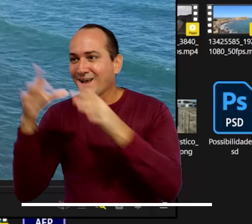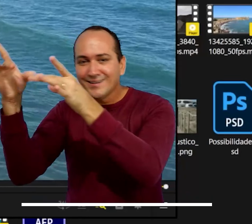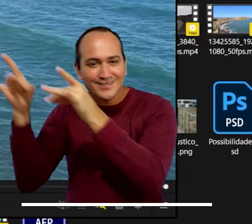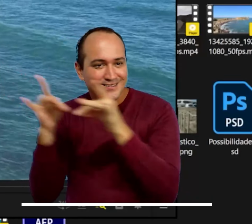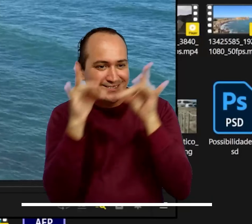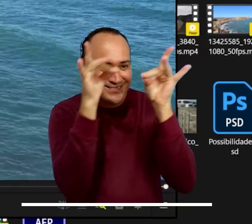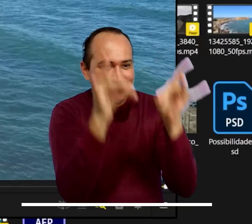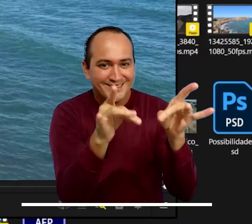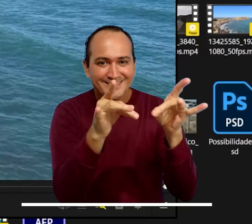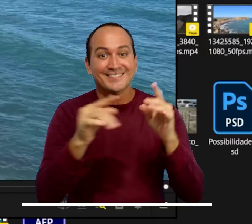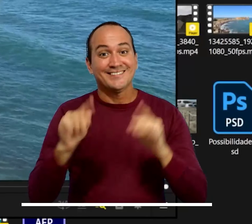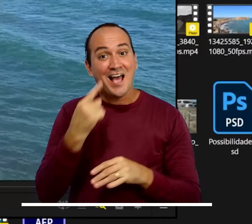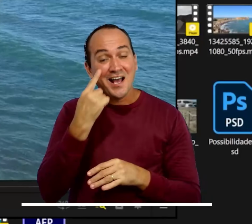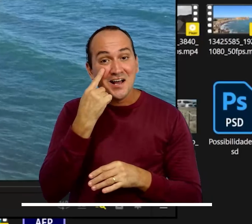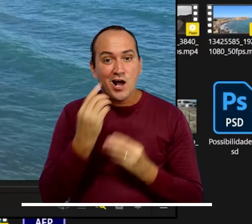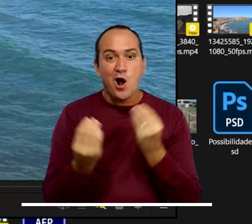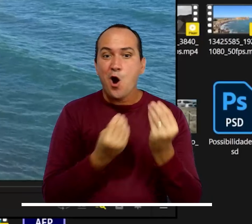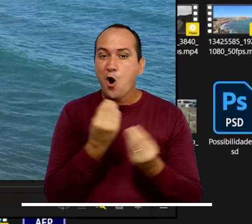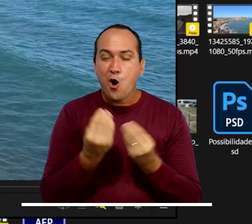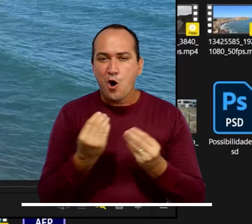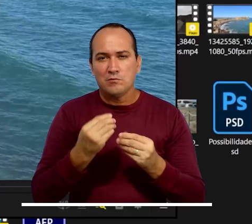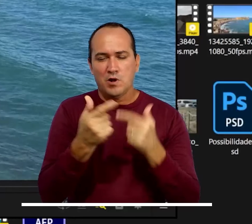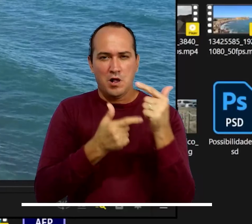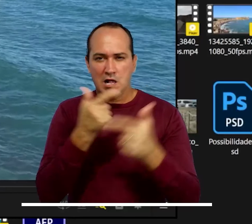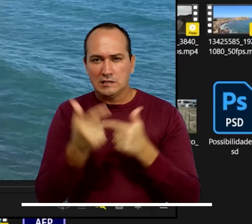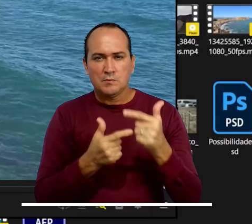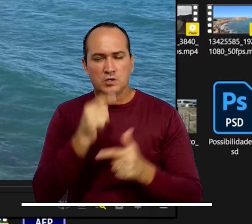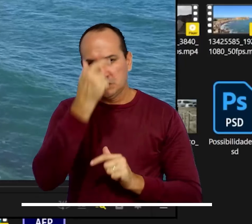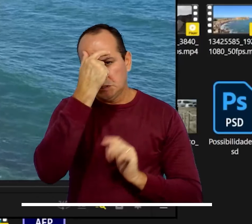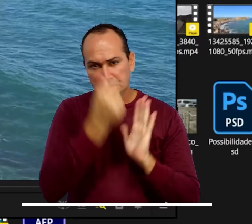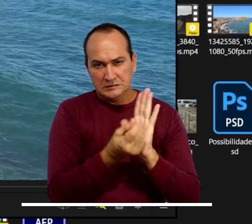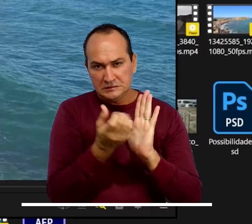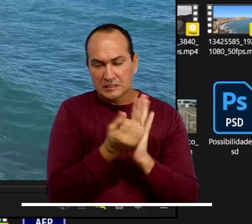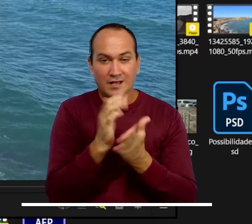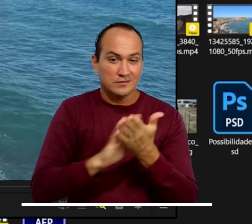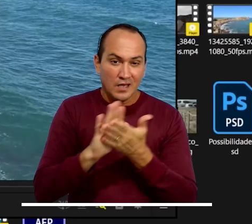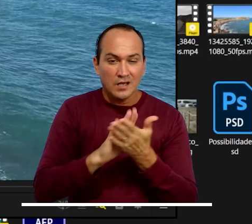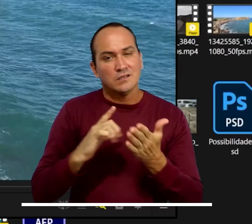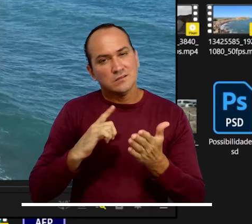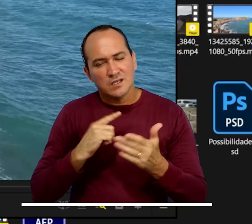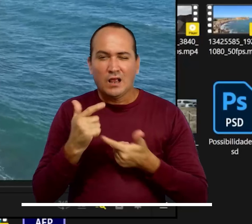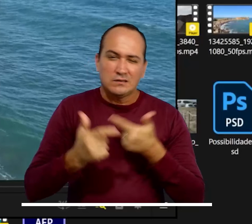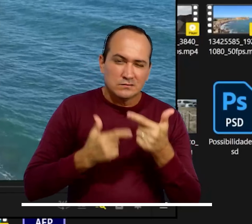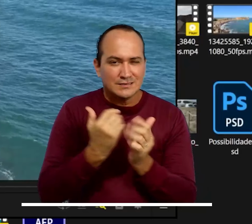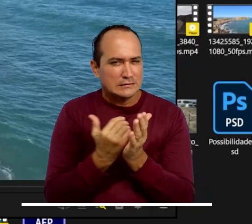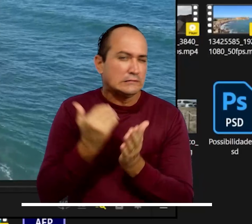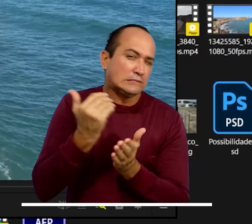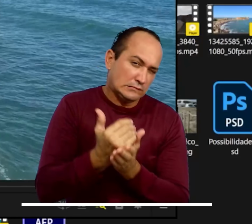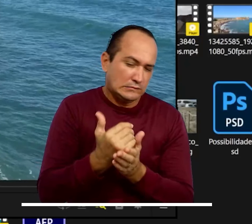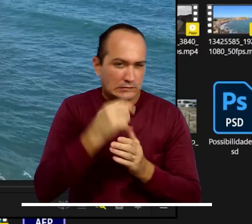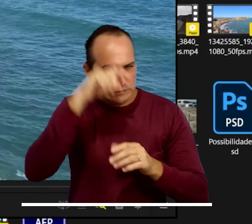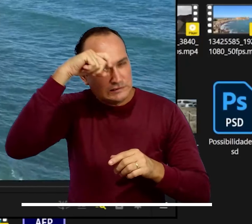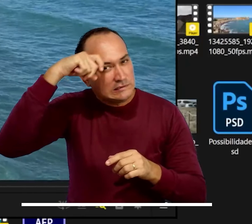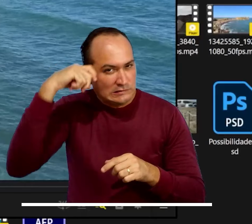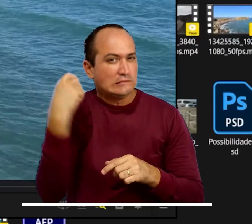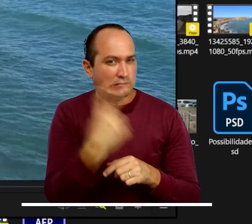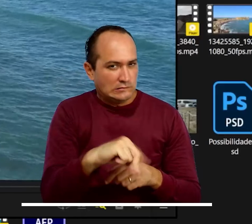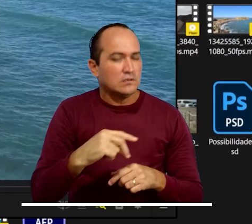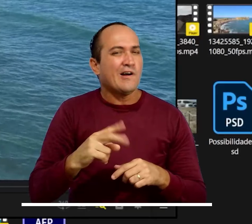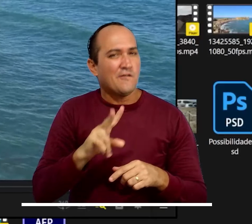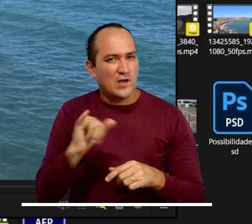aqui. Como vocês vão ver, como isso aqui não vai ser um trabalho feito com IA, aí a gente vai ter algum trabalhinho a mais só para ajustar